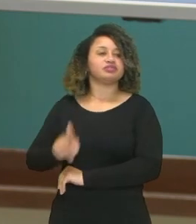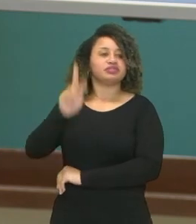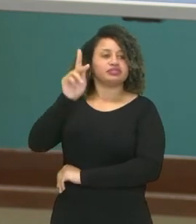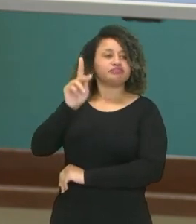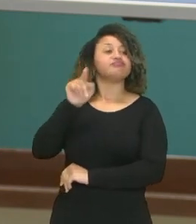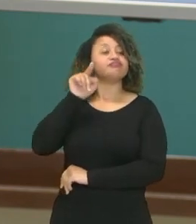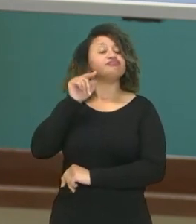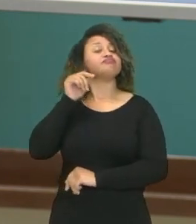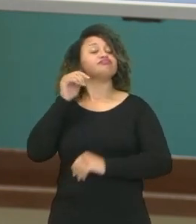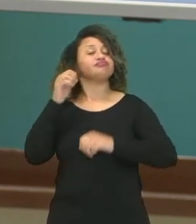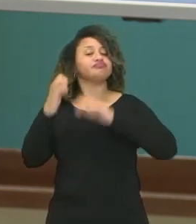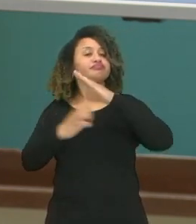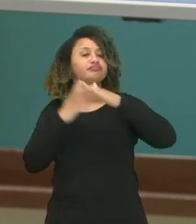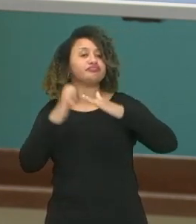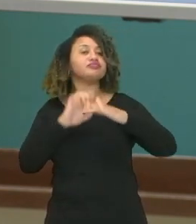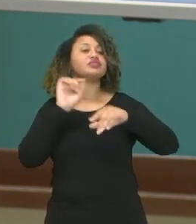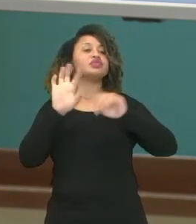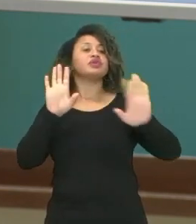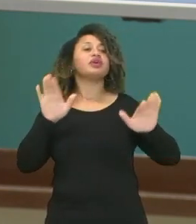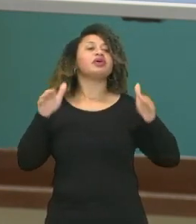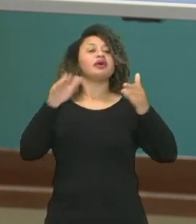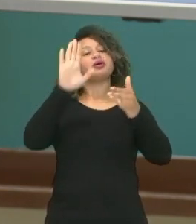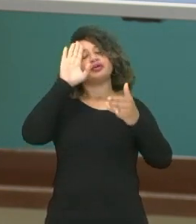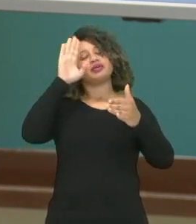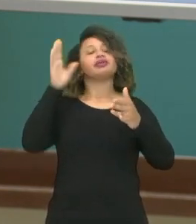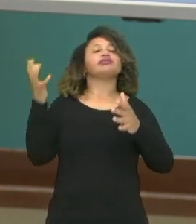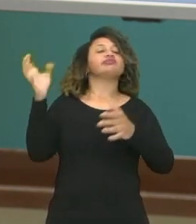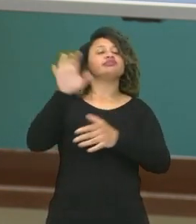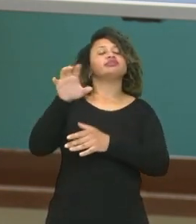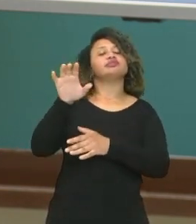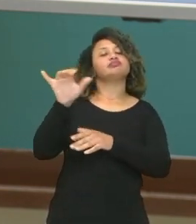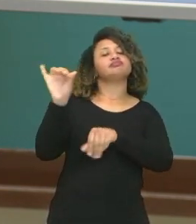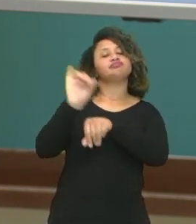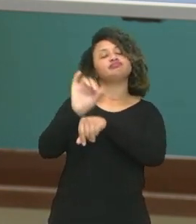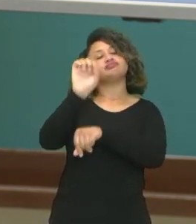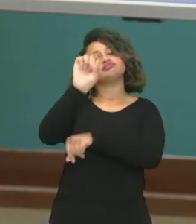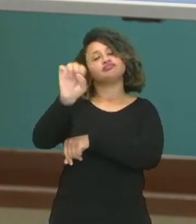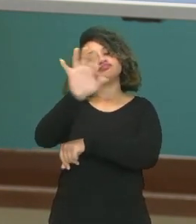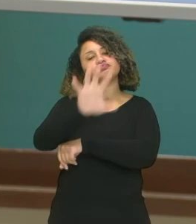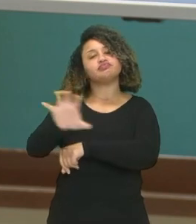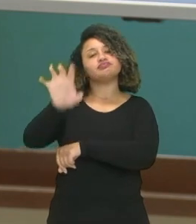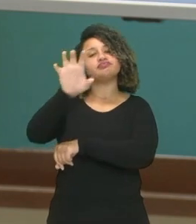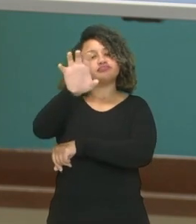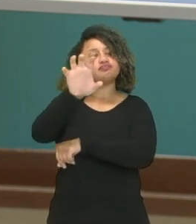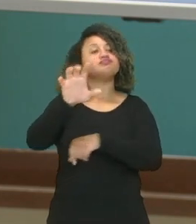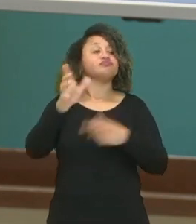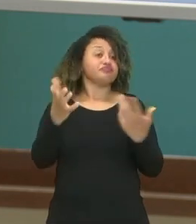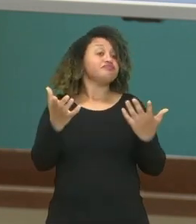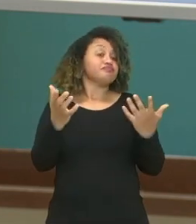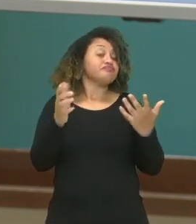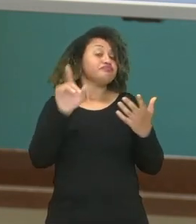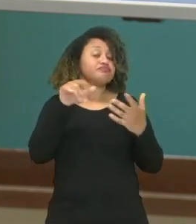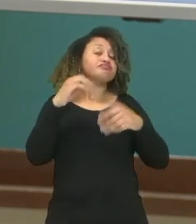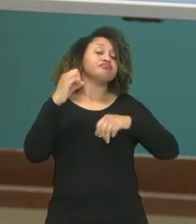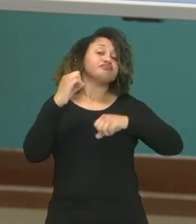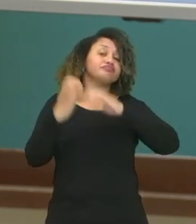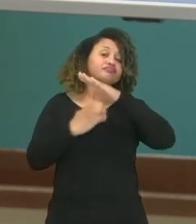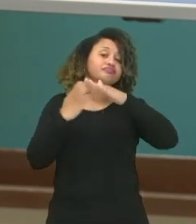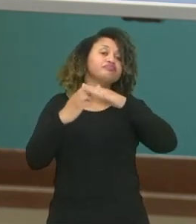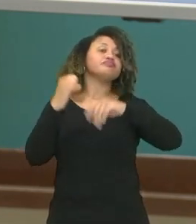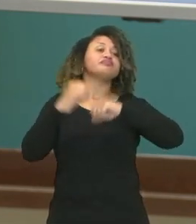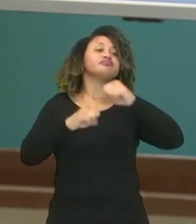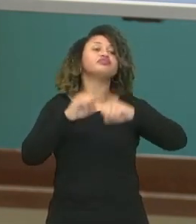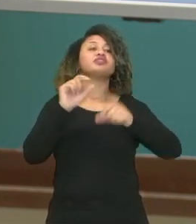Essa industrialização, ela ocorreu principalmente na região centro-sul do país. E isso, essa industrialização do